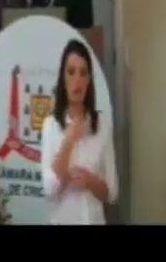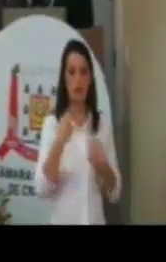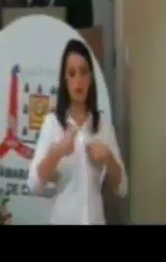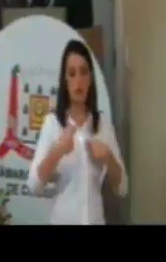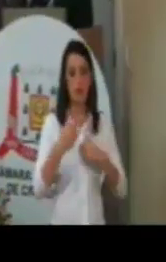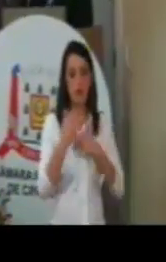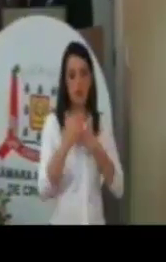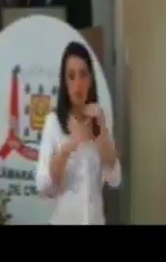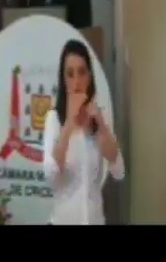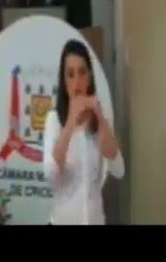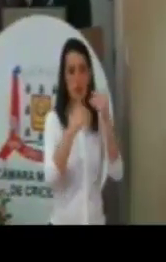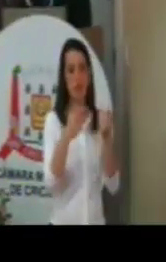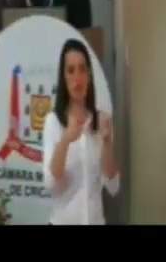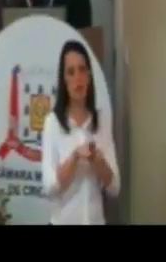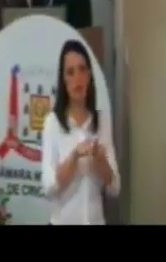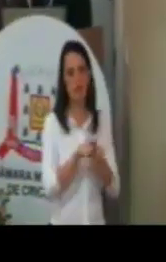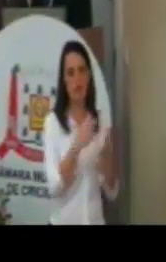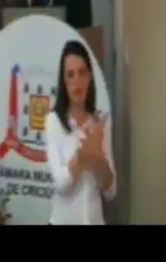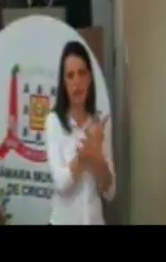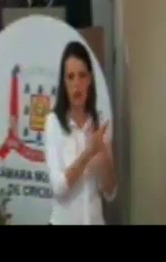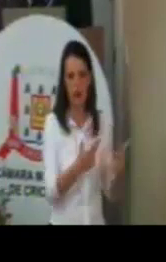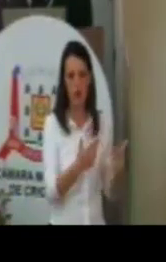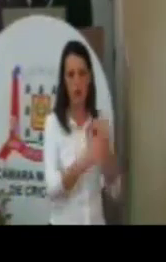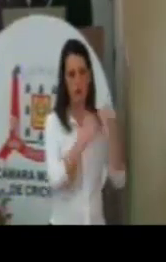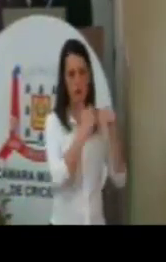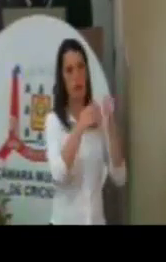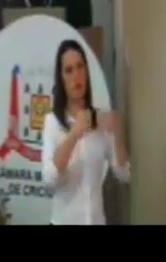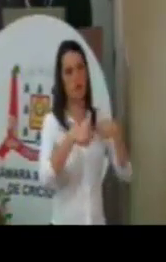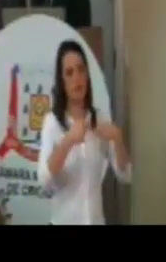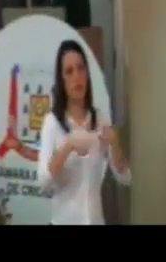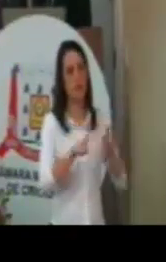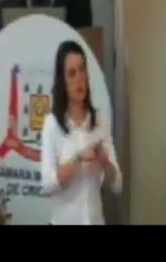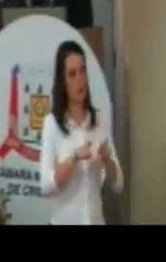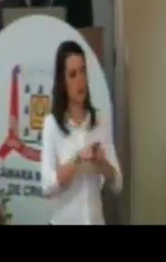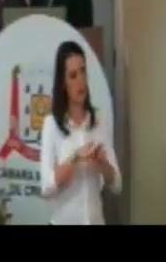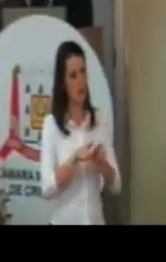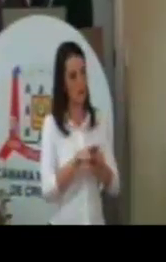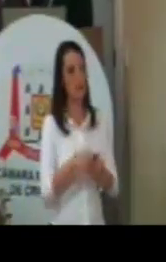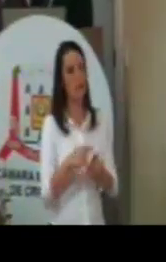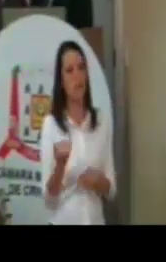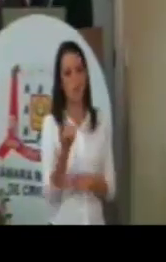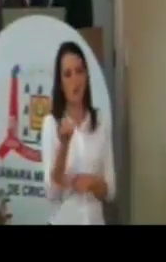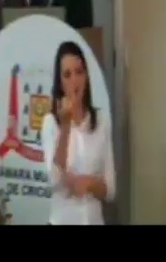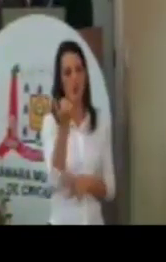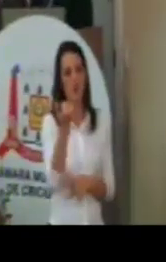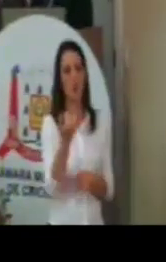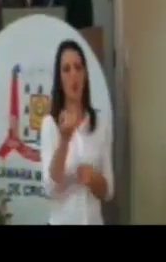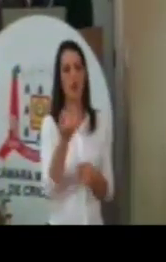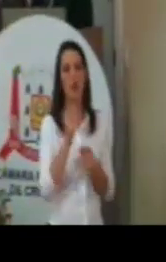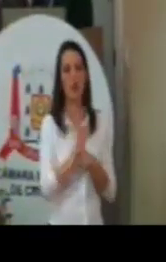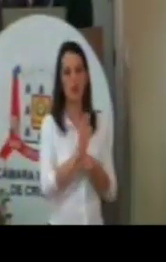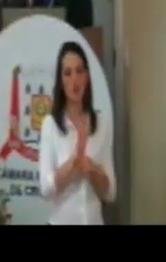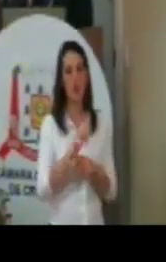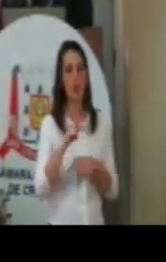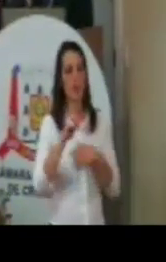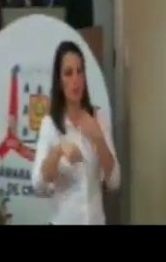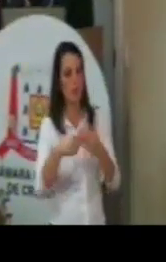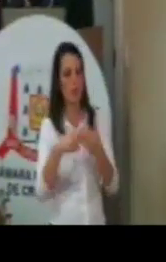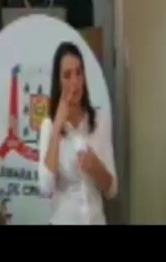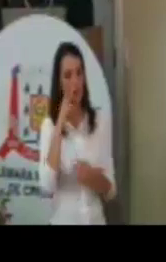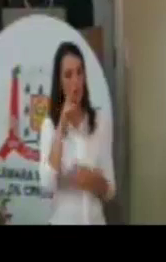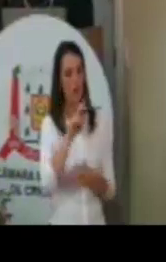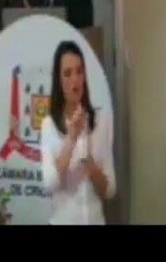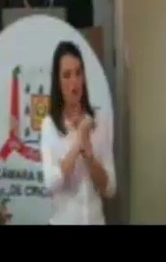Ele precisa desenvolver uma série de outras ações que possam também, de igual forma, proporcionar resultados